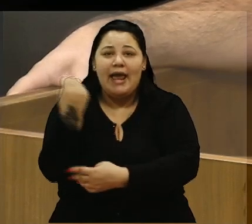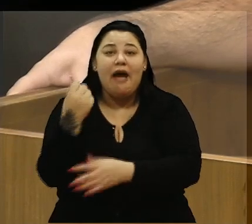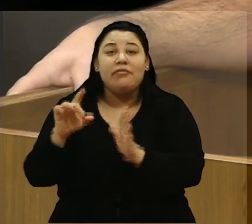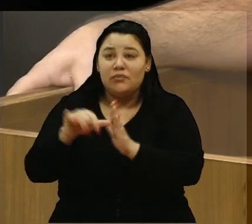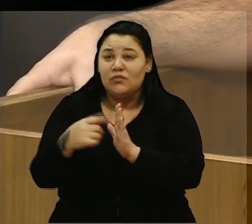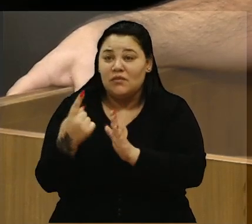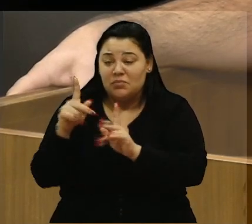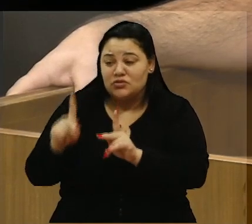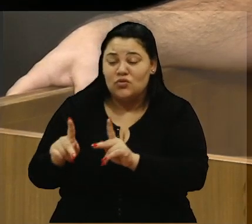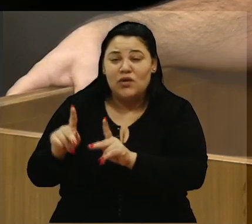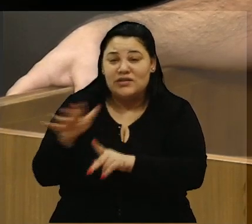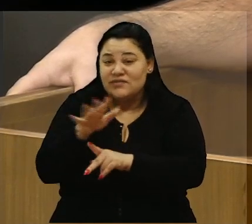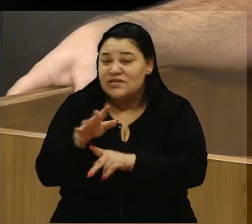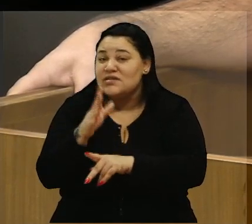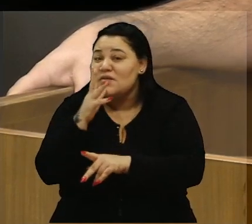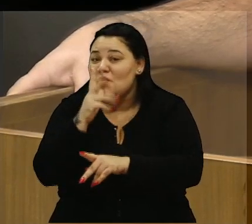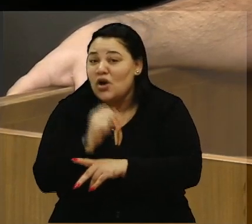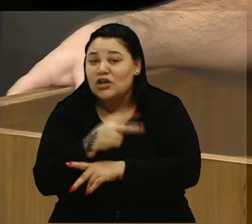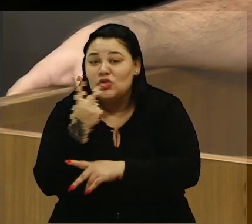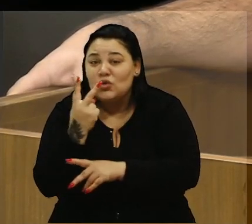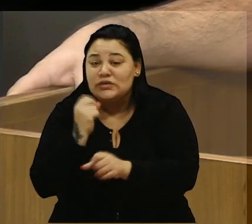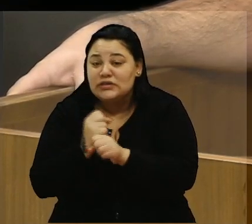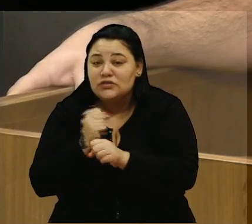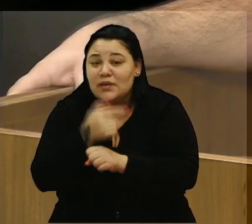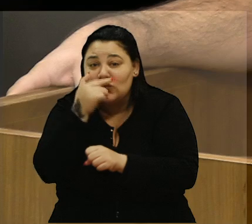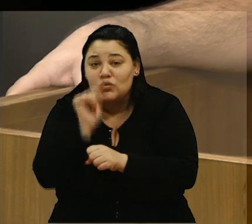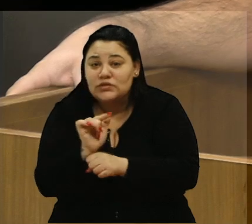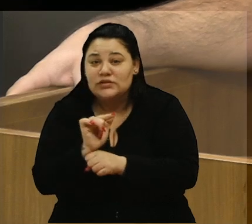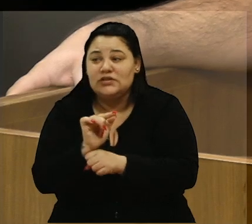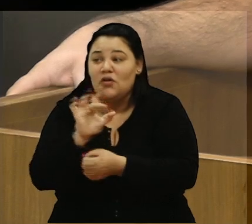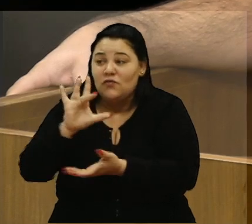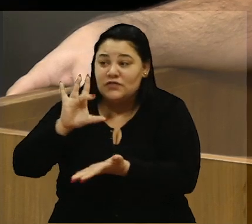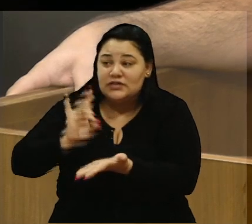2 anos, 3 anos.